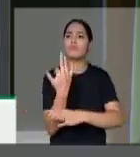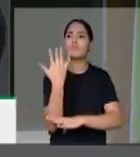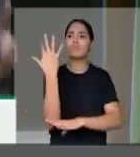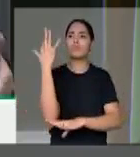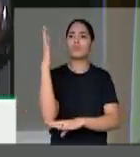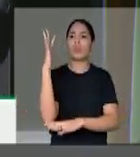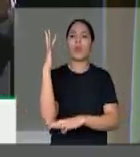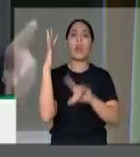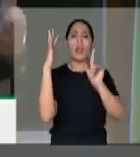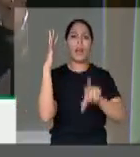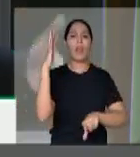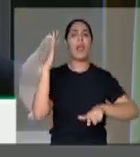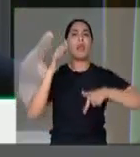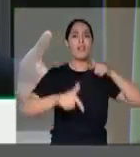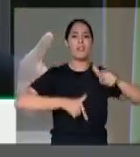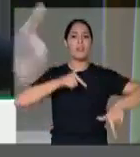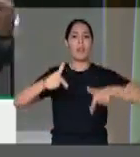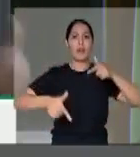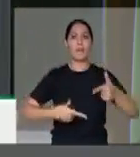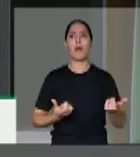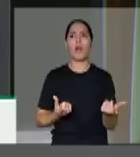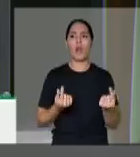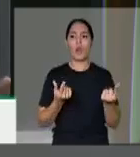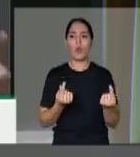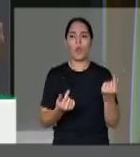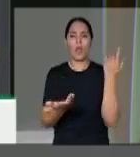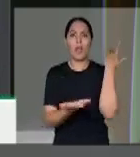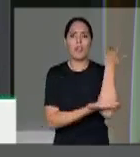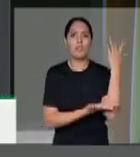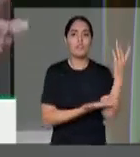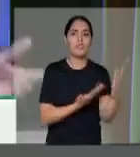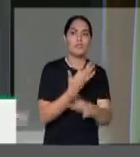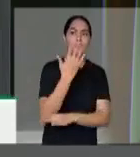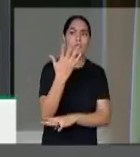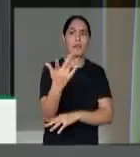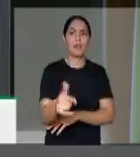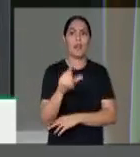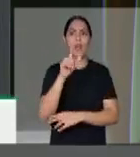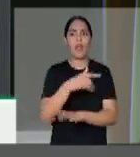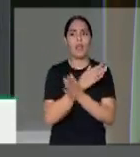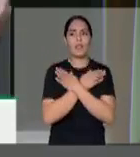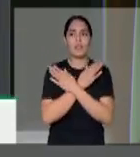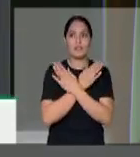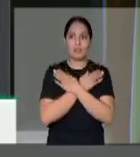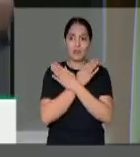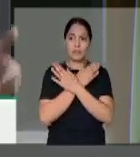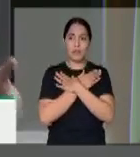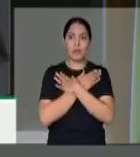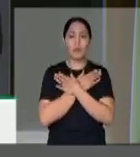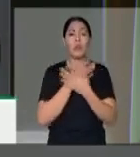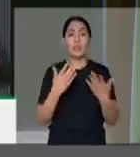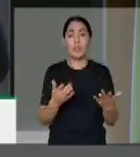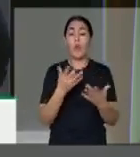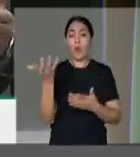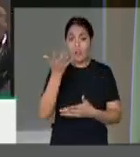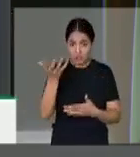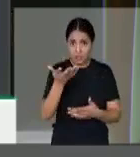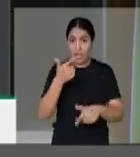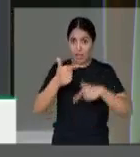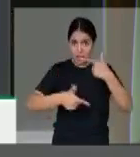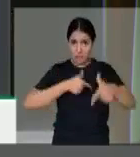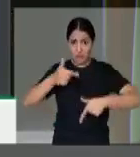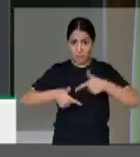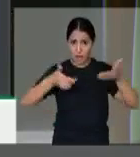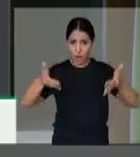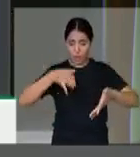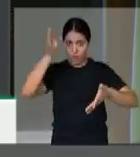Reflorestar gera emprego e renda. Desmatar gera desemprego. Portanto, para emprego e renda tão importantes